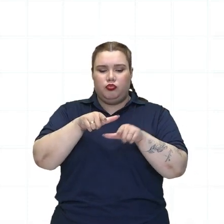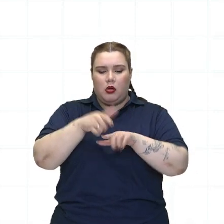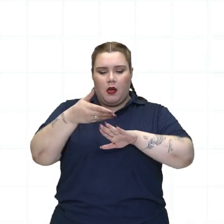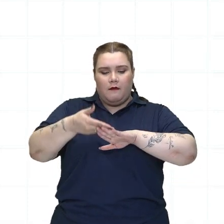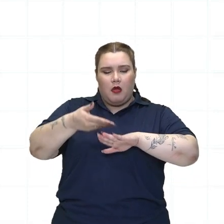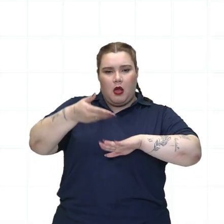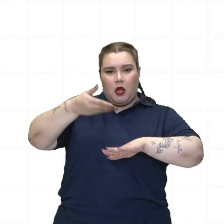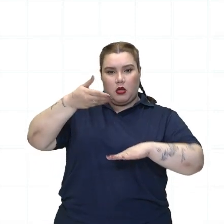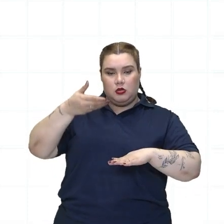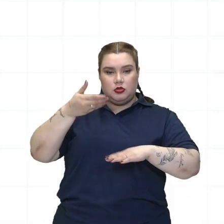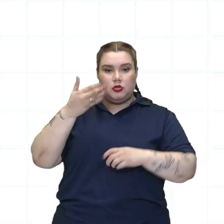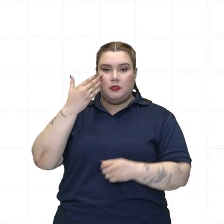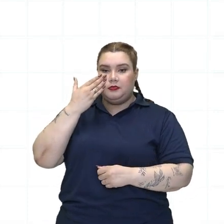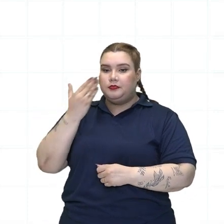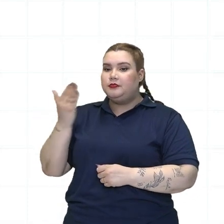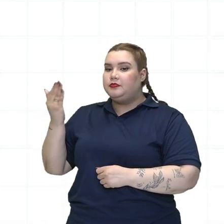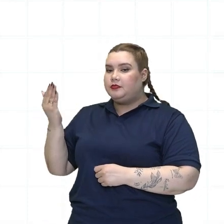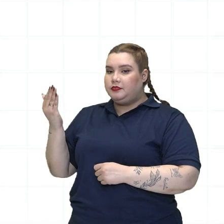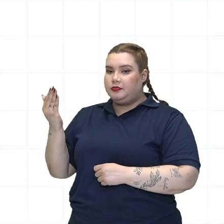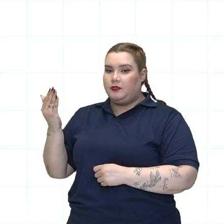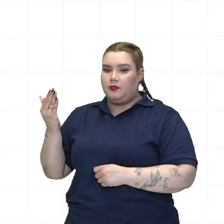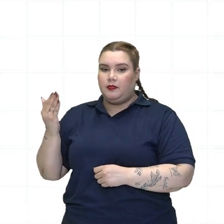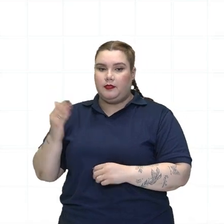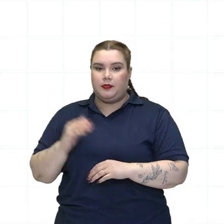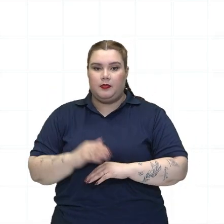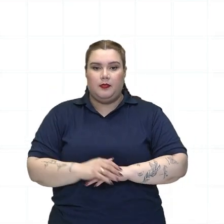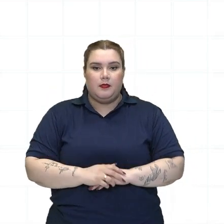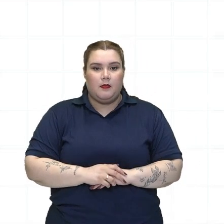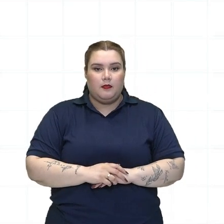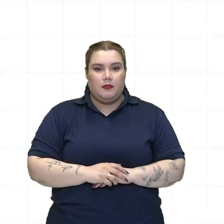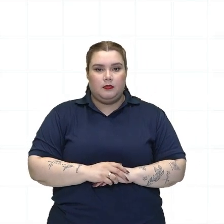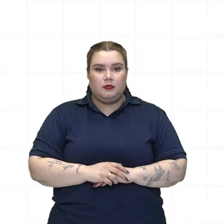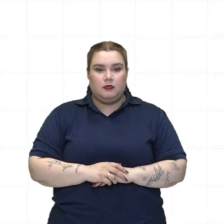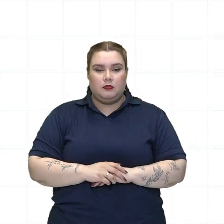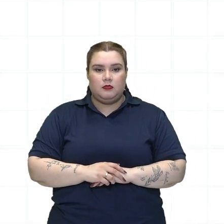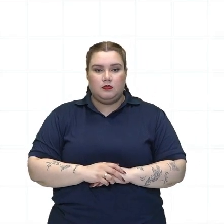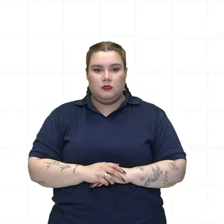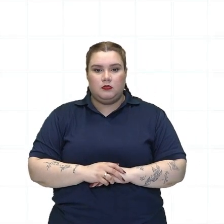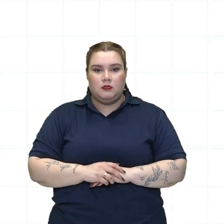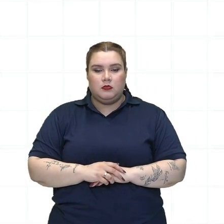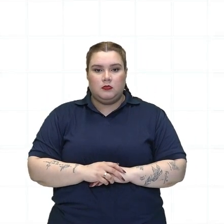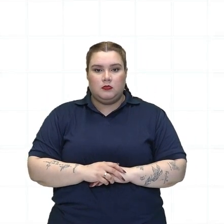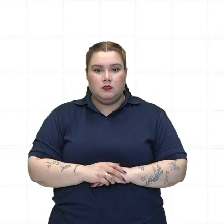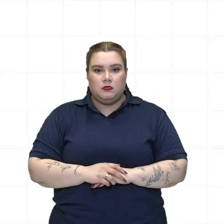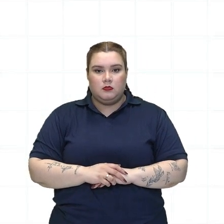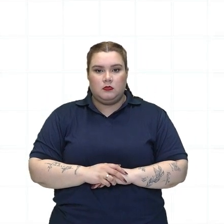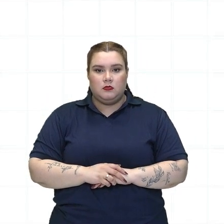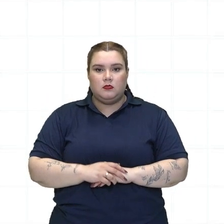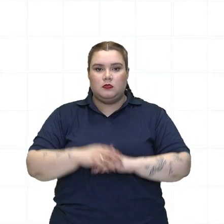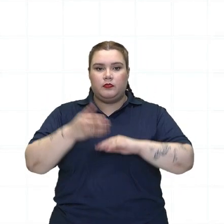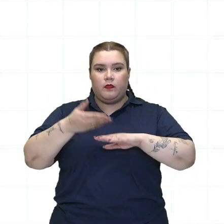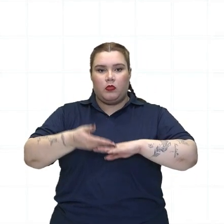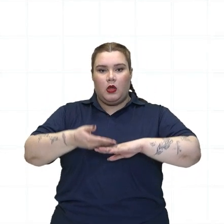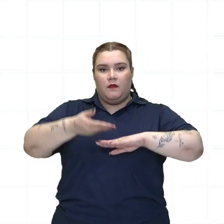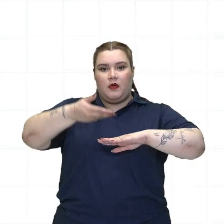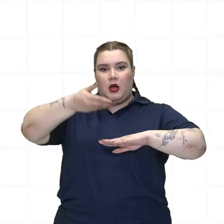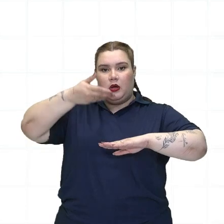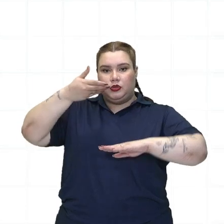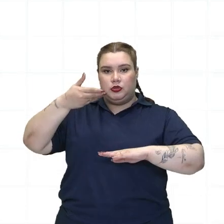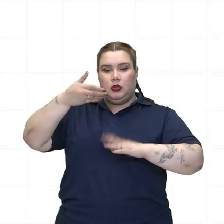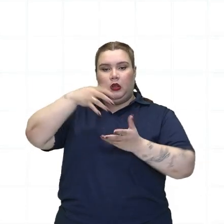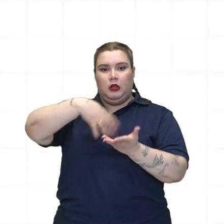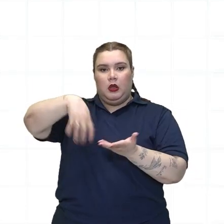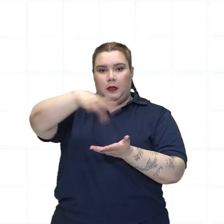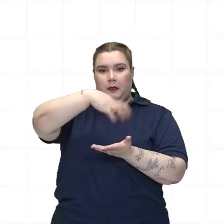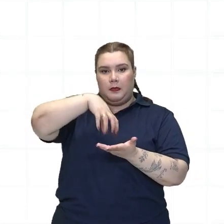ó. Então, eu estou me afastando do Cristo Redentor, eu estou me afastando da praça, tá?